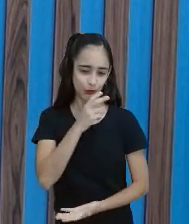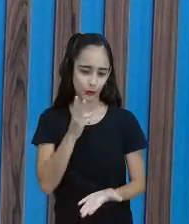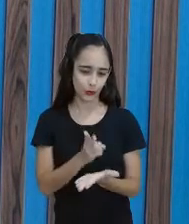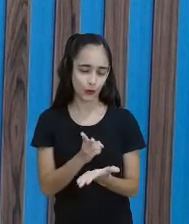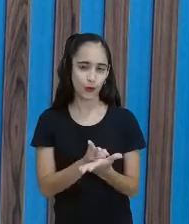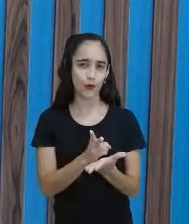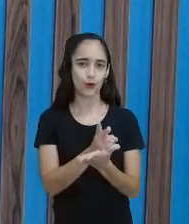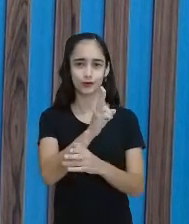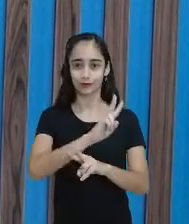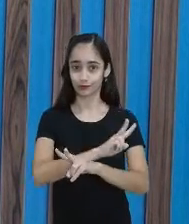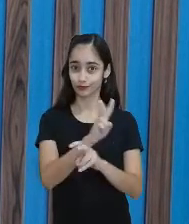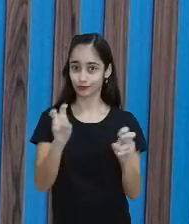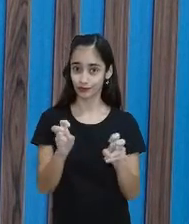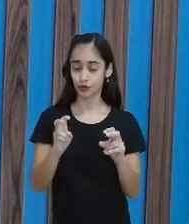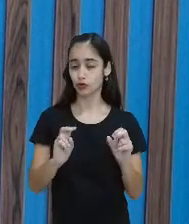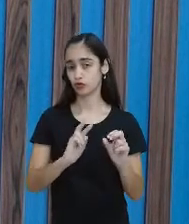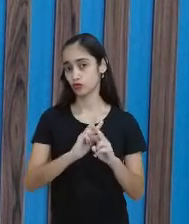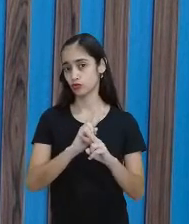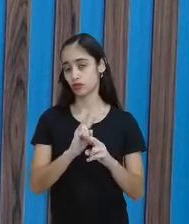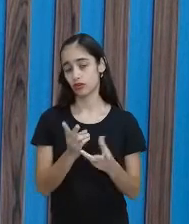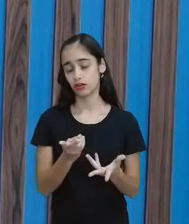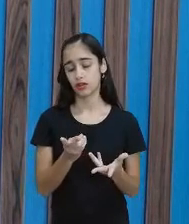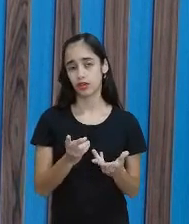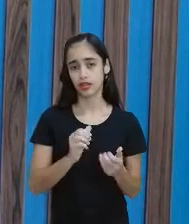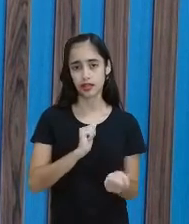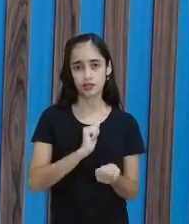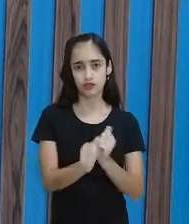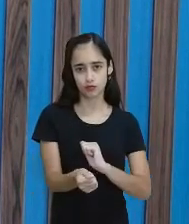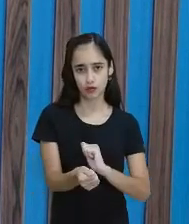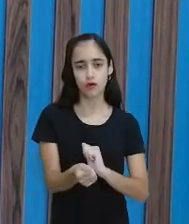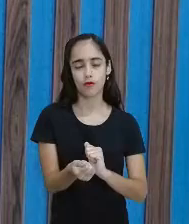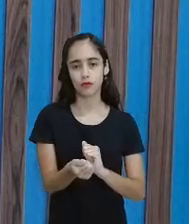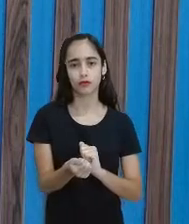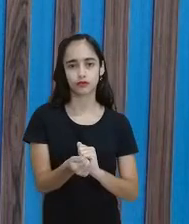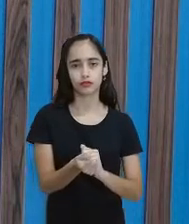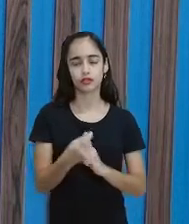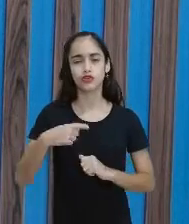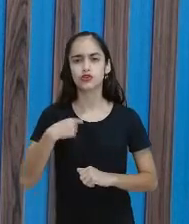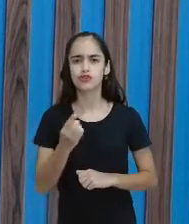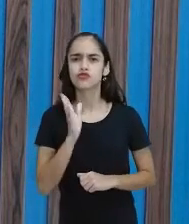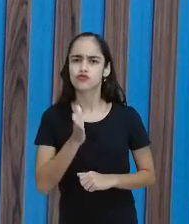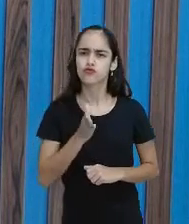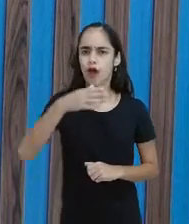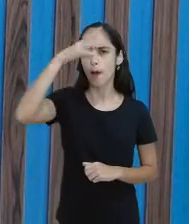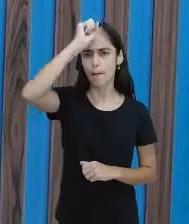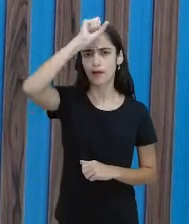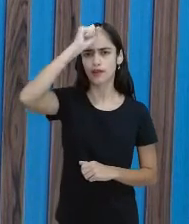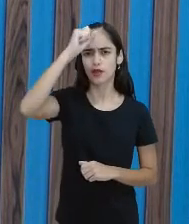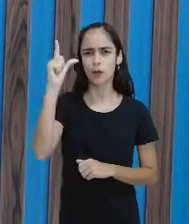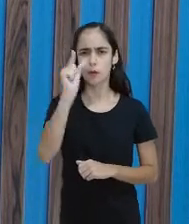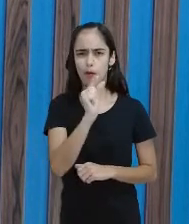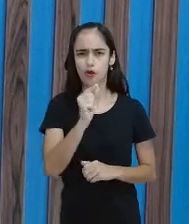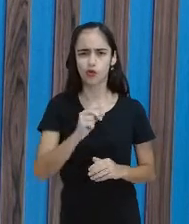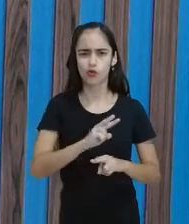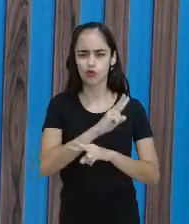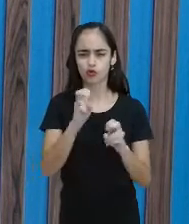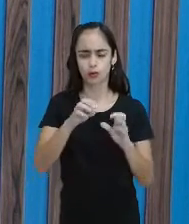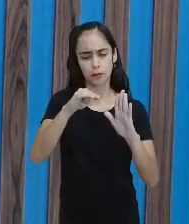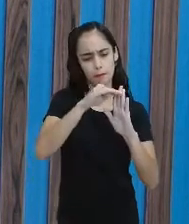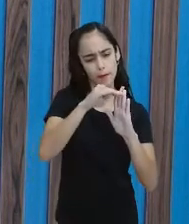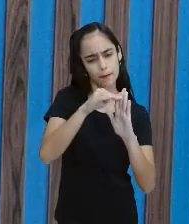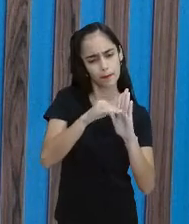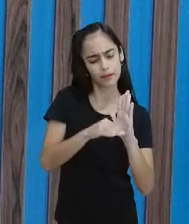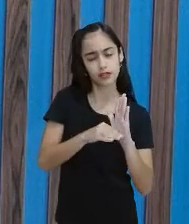nosso assunto sobre esportes. A gente já viu um pouco das classificações, de como que a